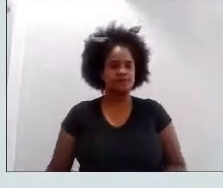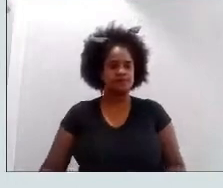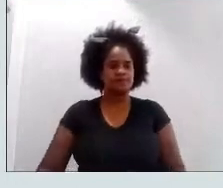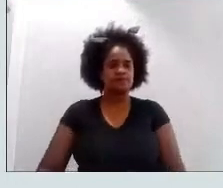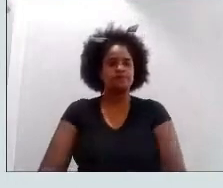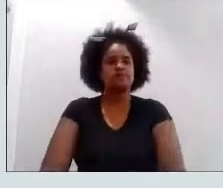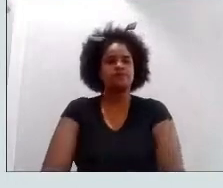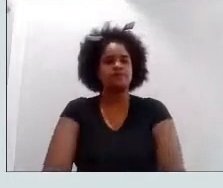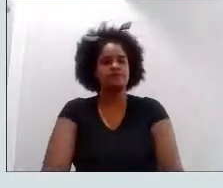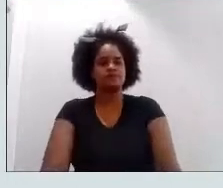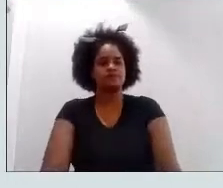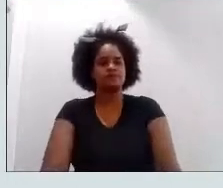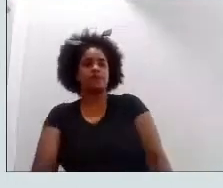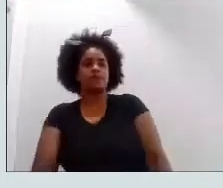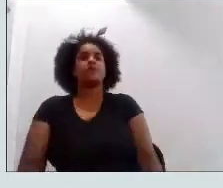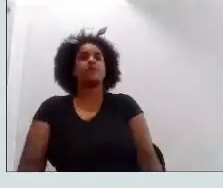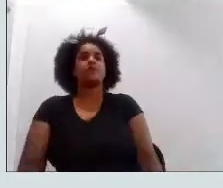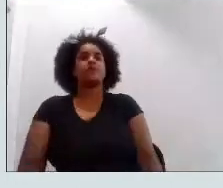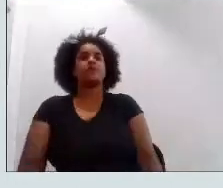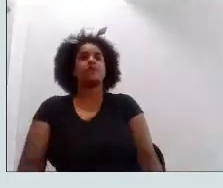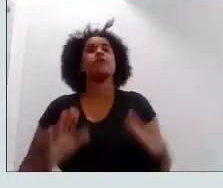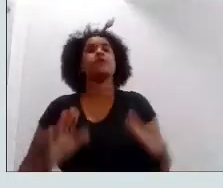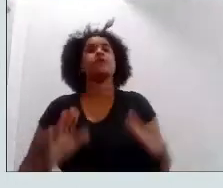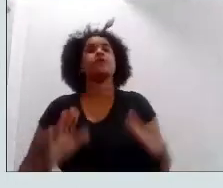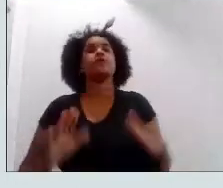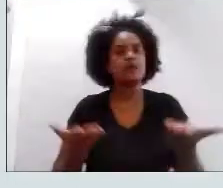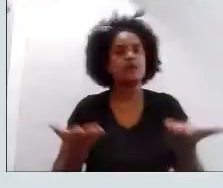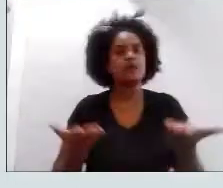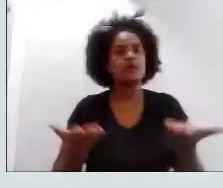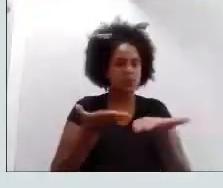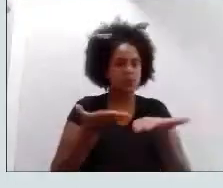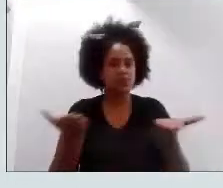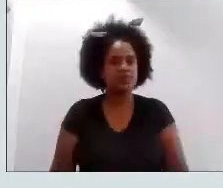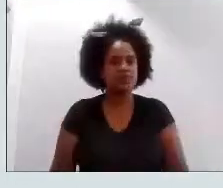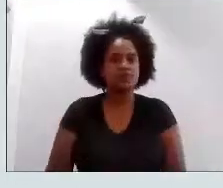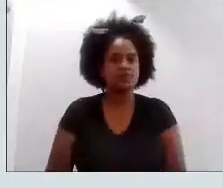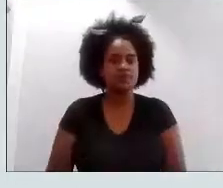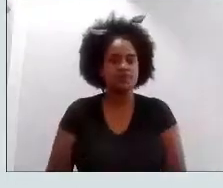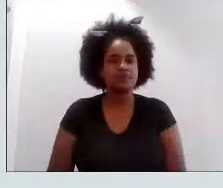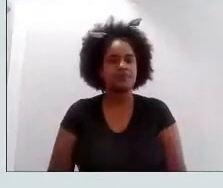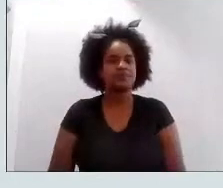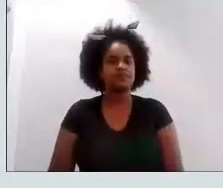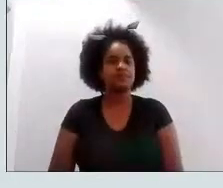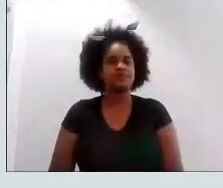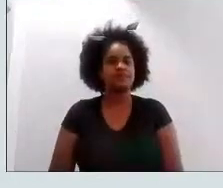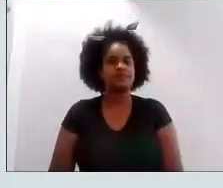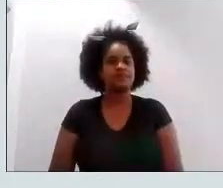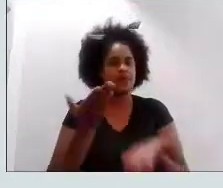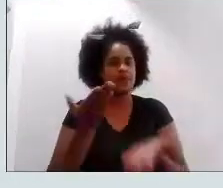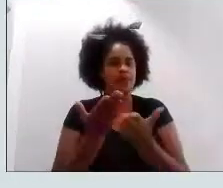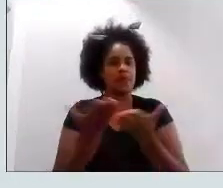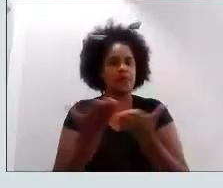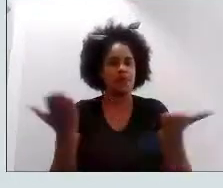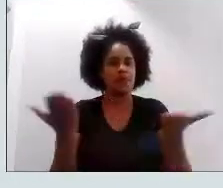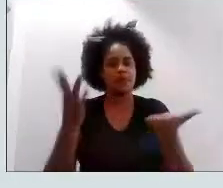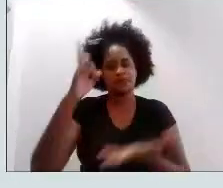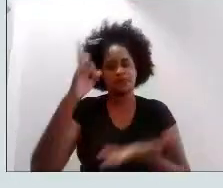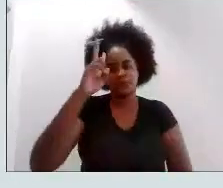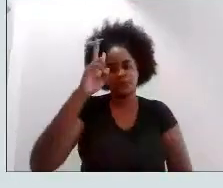Então, hoje, né, na nosso encontro de História do Brasil, nós vamos falar sobre o